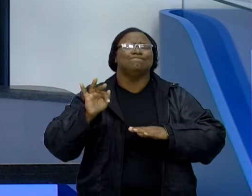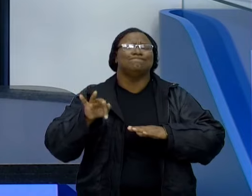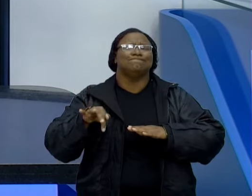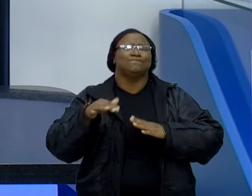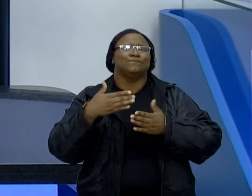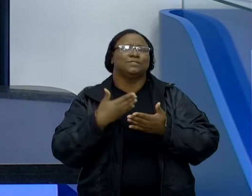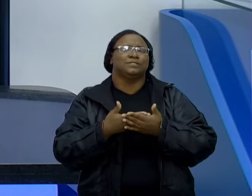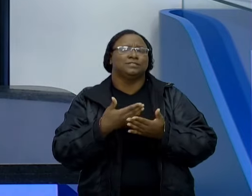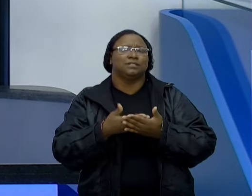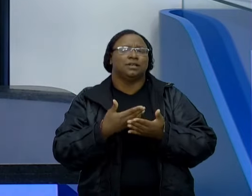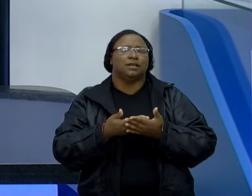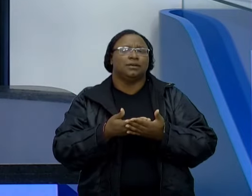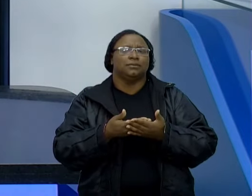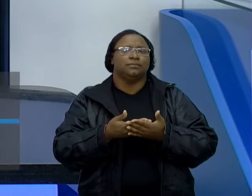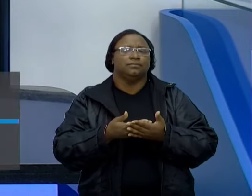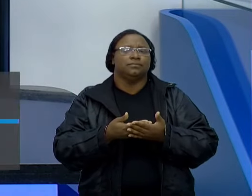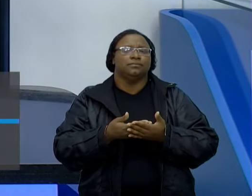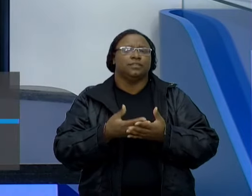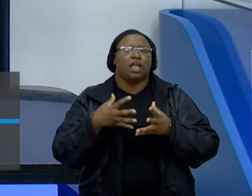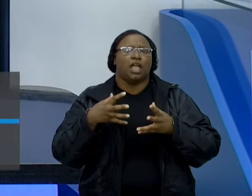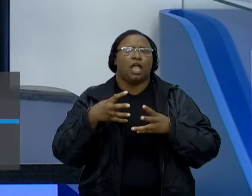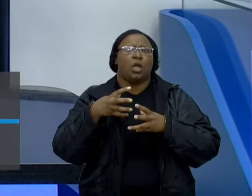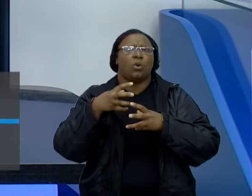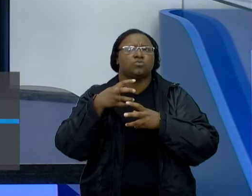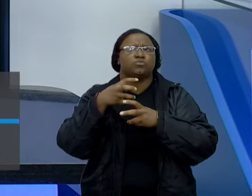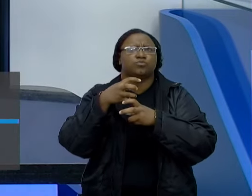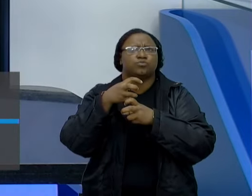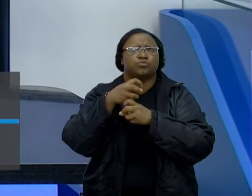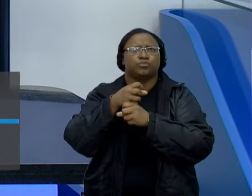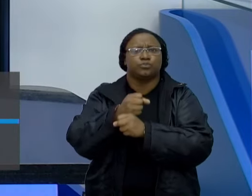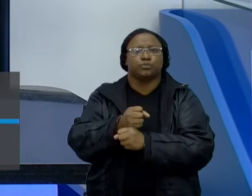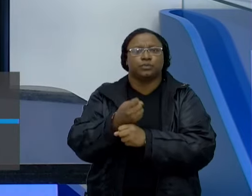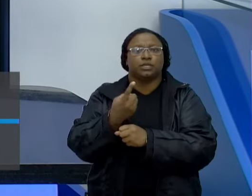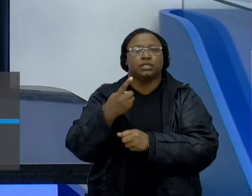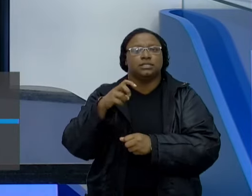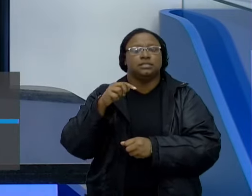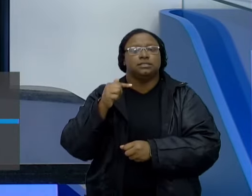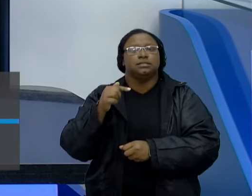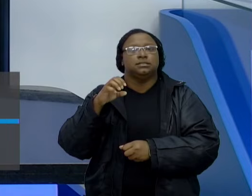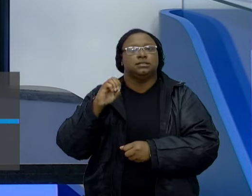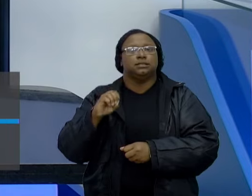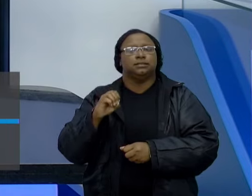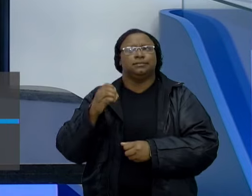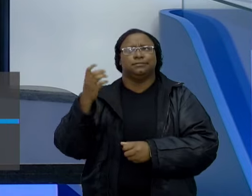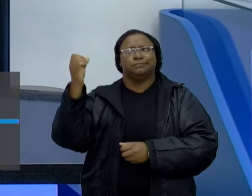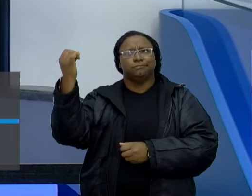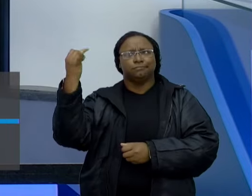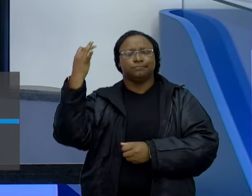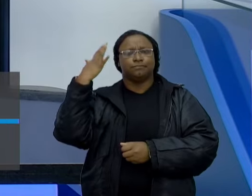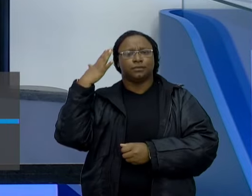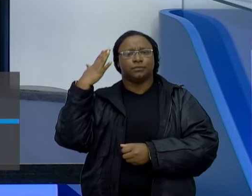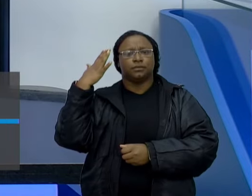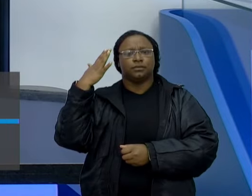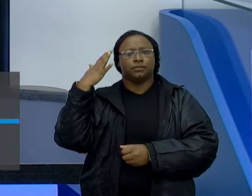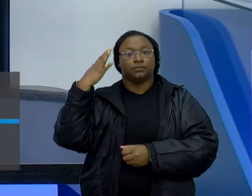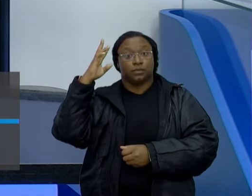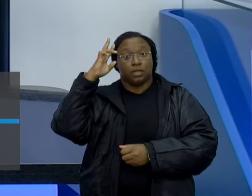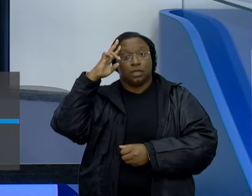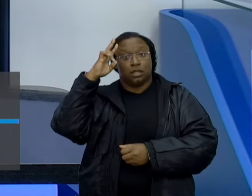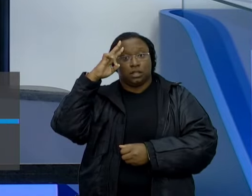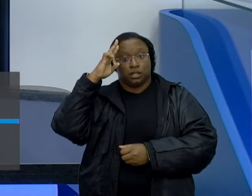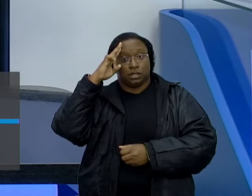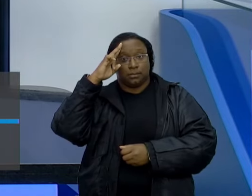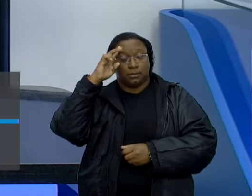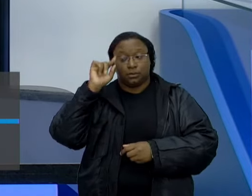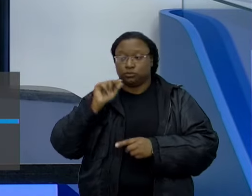número de luminárias que deu 170 lâmpadas de Moser. Tem alguma coisa aí que parece que não caiu bem. Não vai esquecer de fazer a nossa